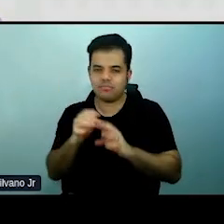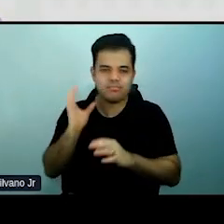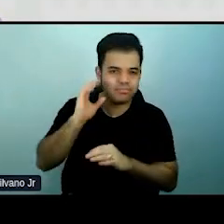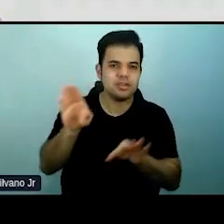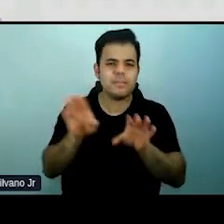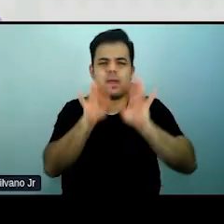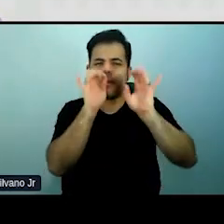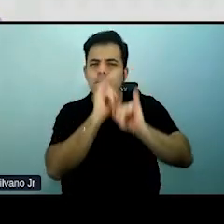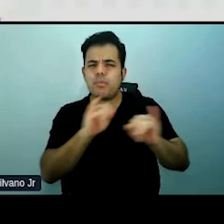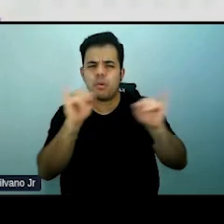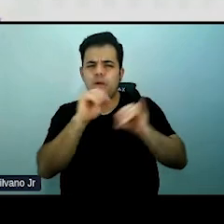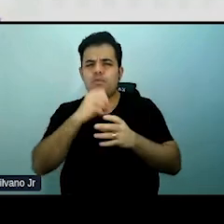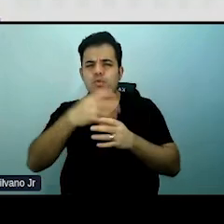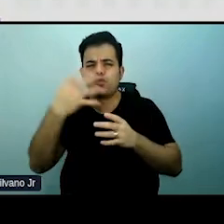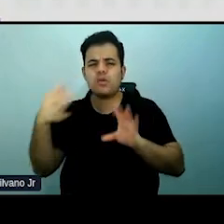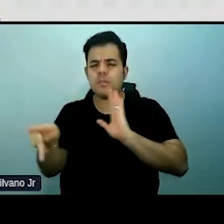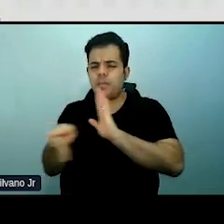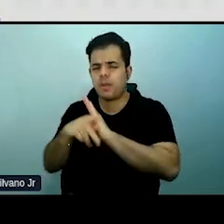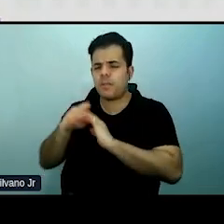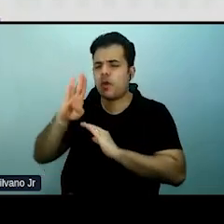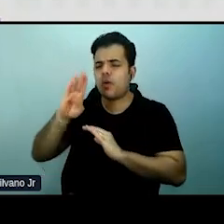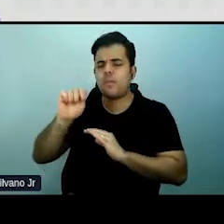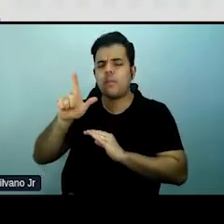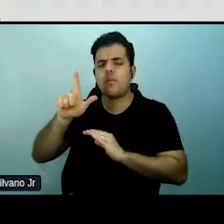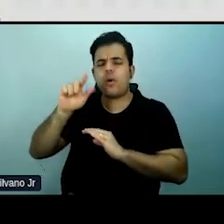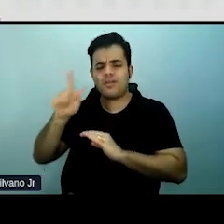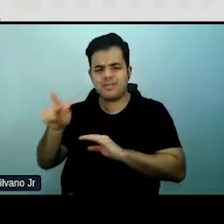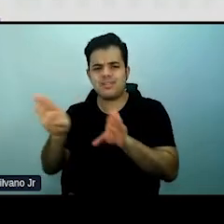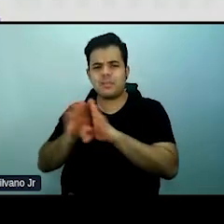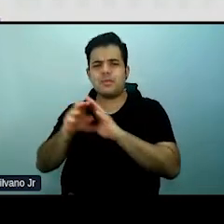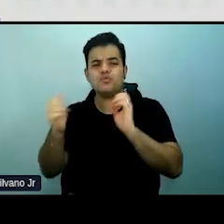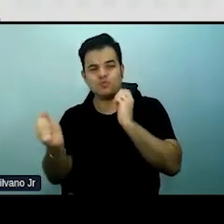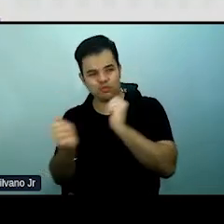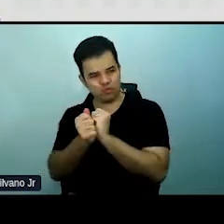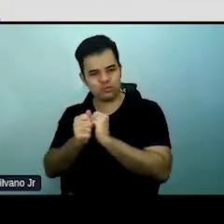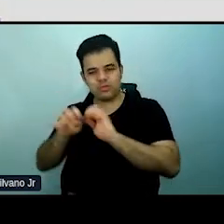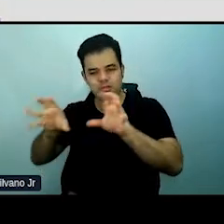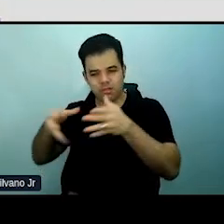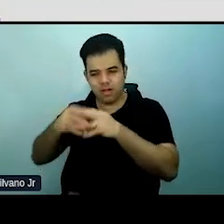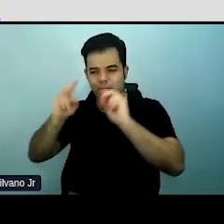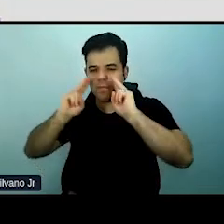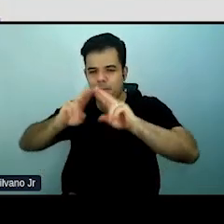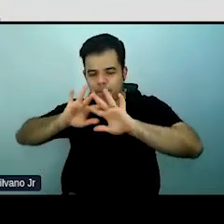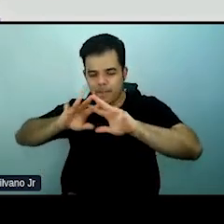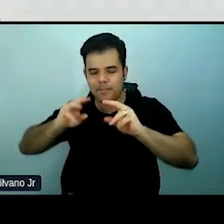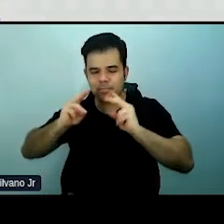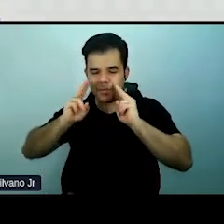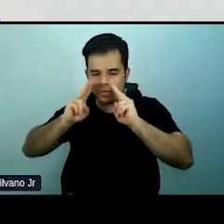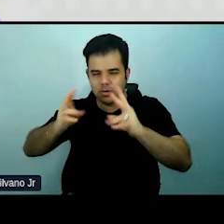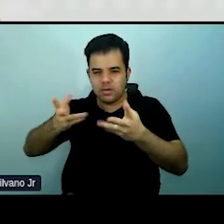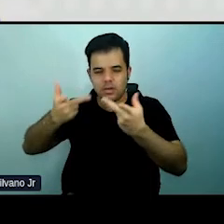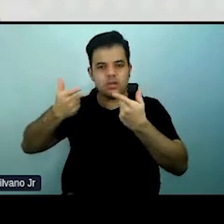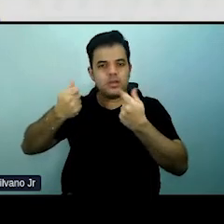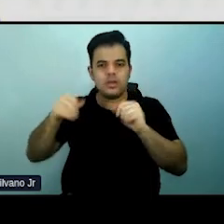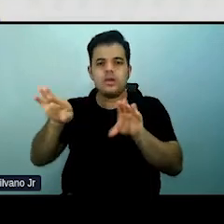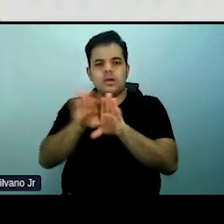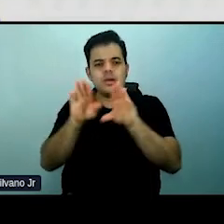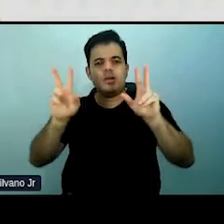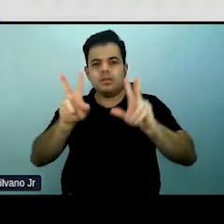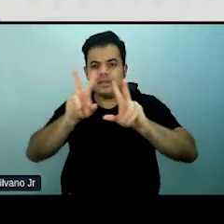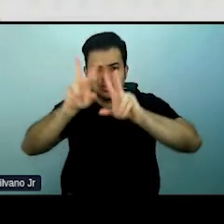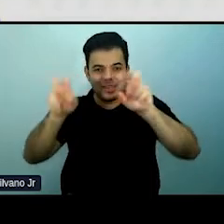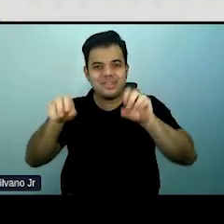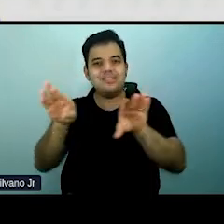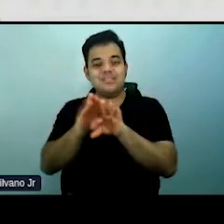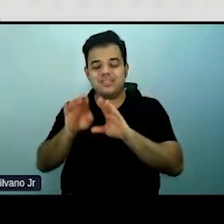conteúdos também para o nosso artigo no blog, junto com a imprensa também, para fomentar temas como esse, e ações